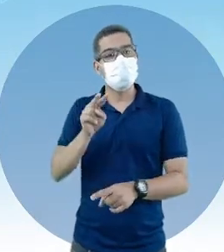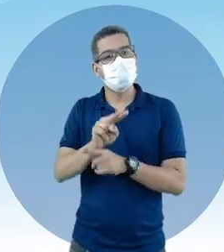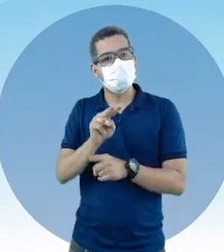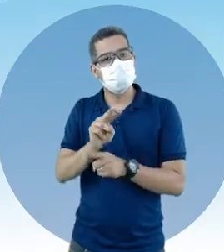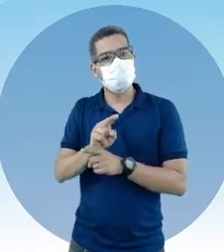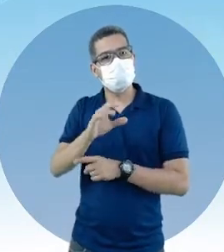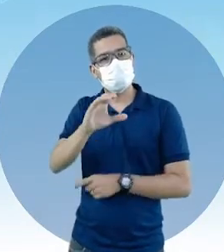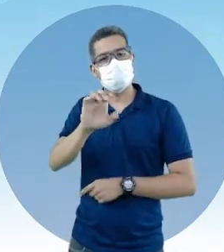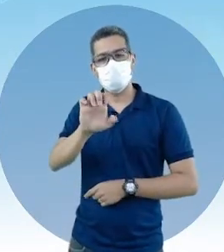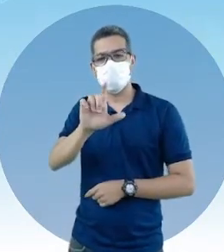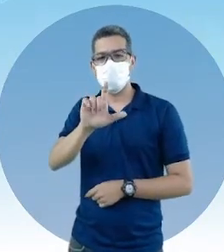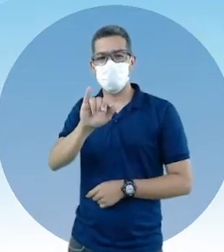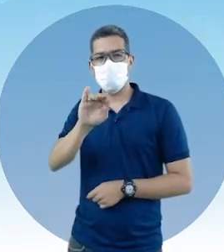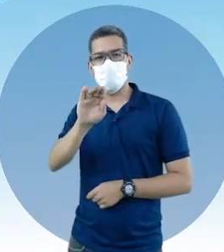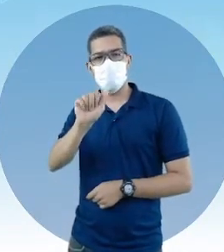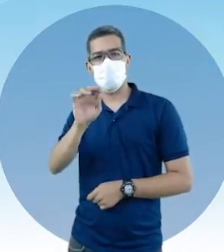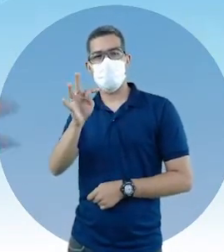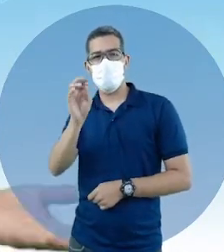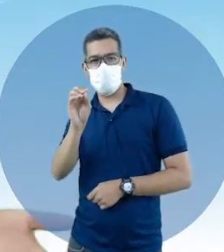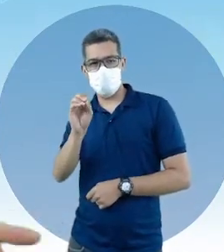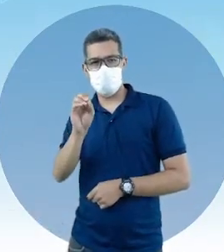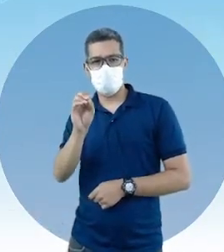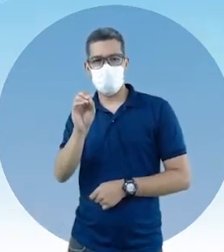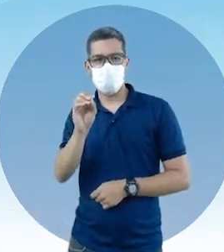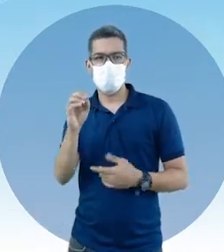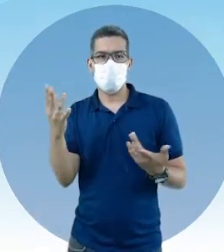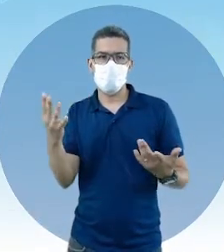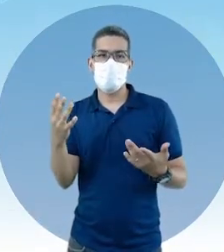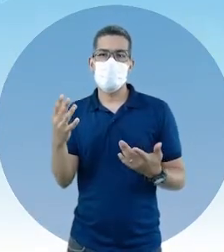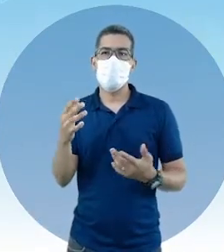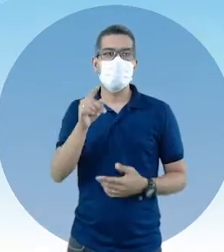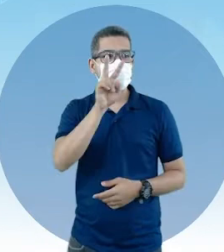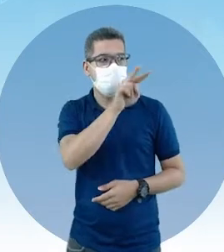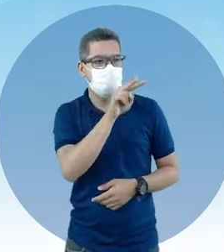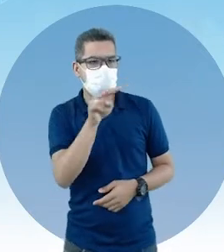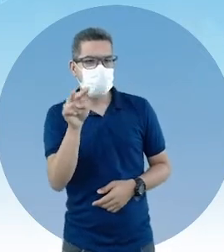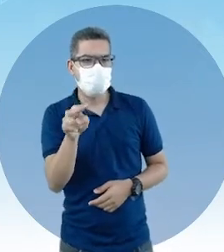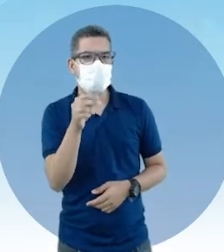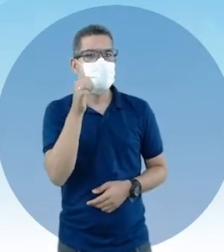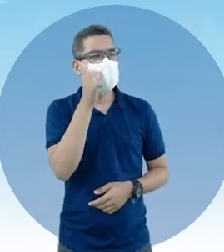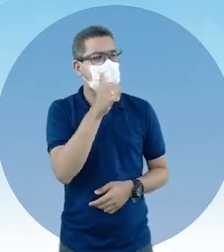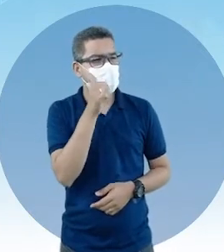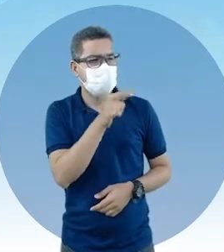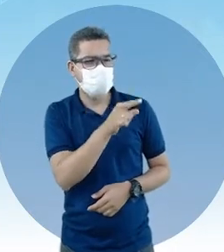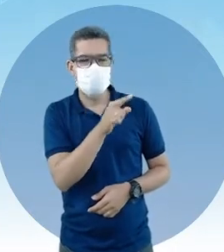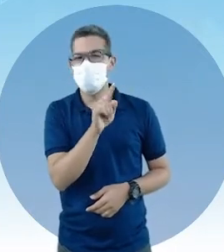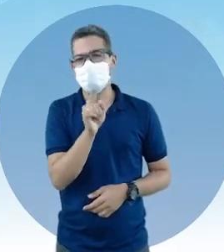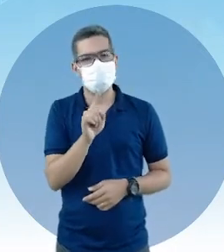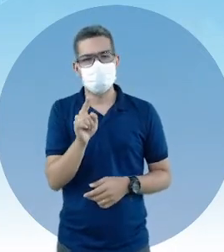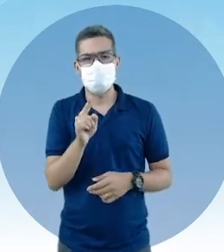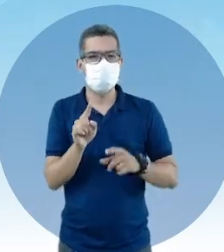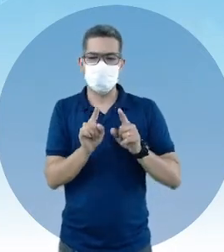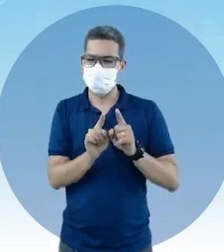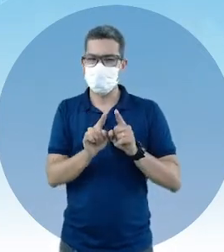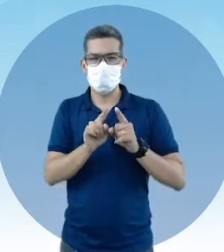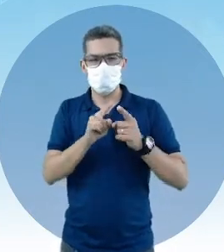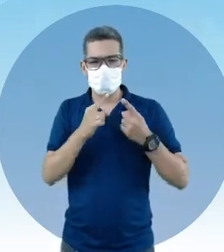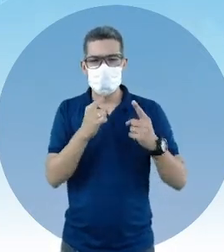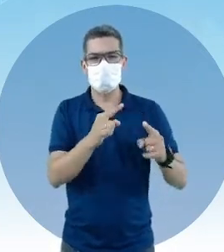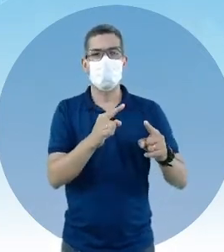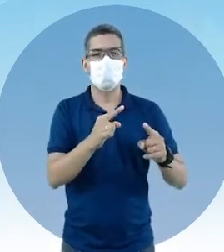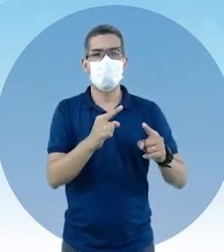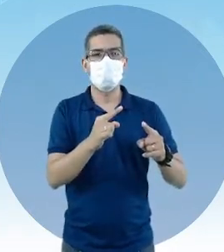o celibato dos padres e foi contra a ordenação de mulheres. Então veja que ele tinha uma postura certa